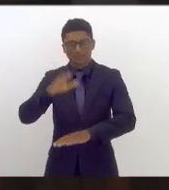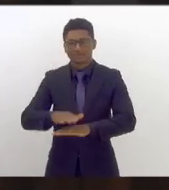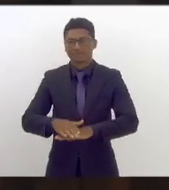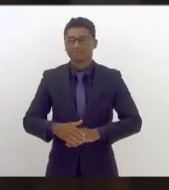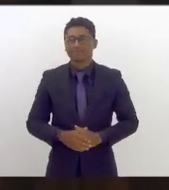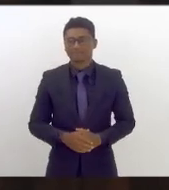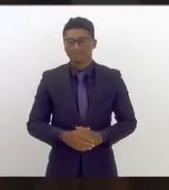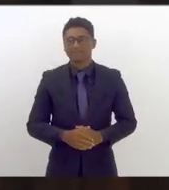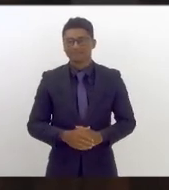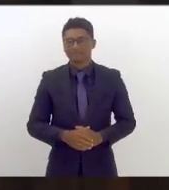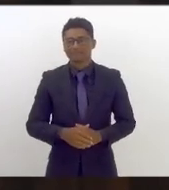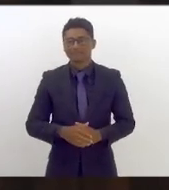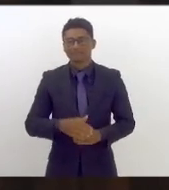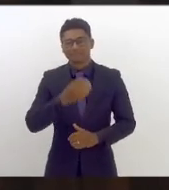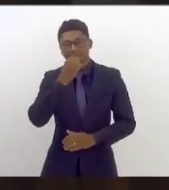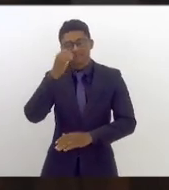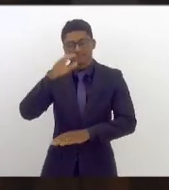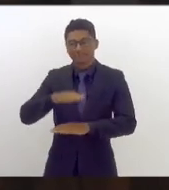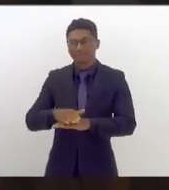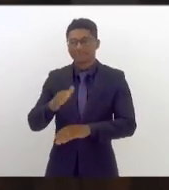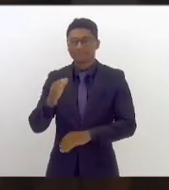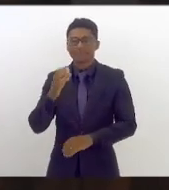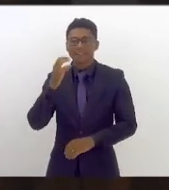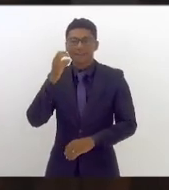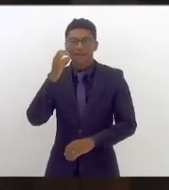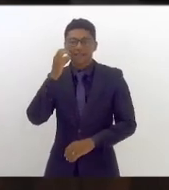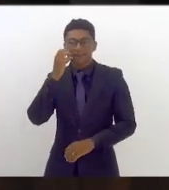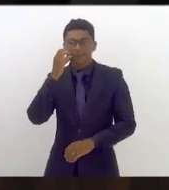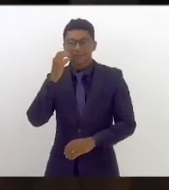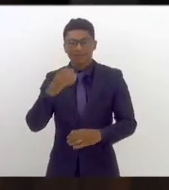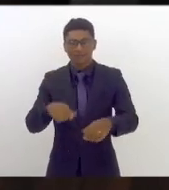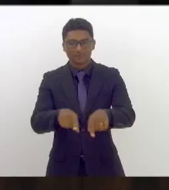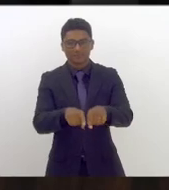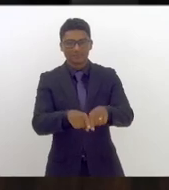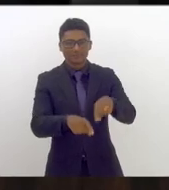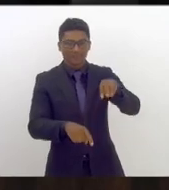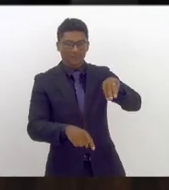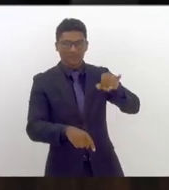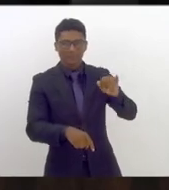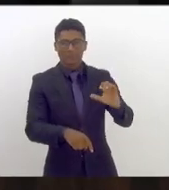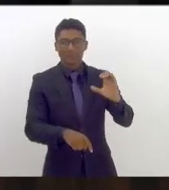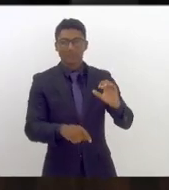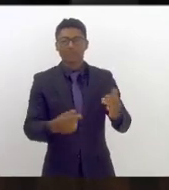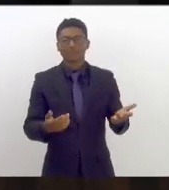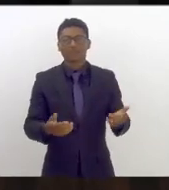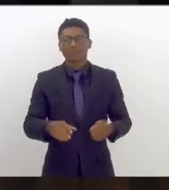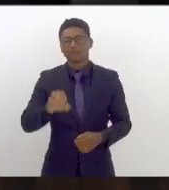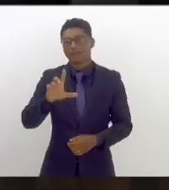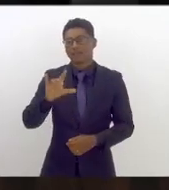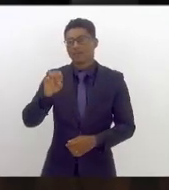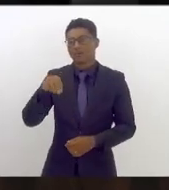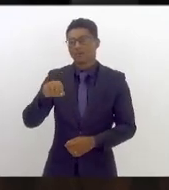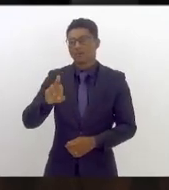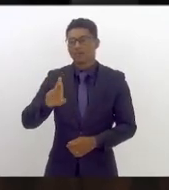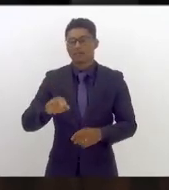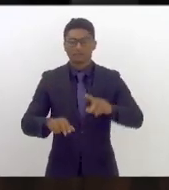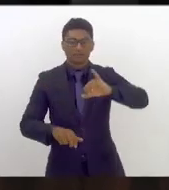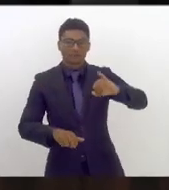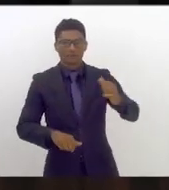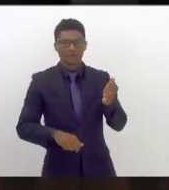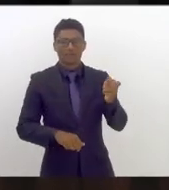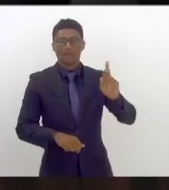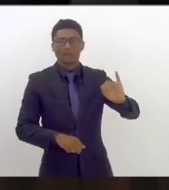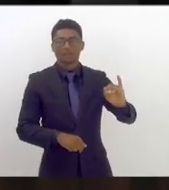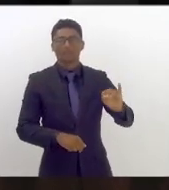Boa tarde, deputado Valdeir Carneiro, deputado Carlos Mink, deputado Eliomar, Jari, deputado